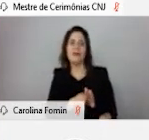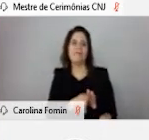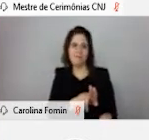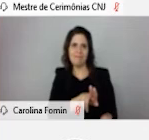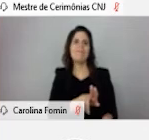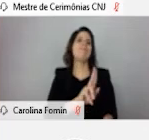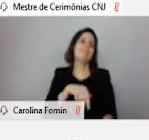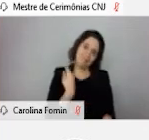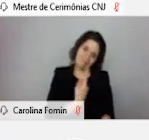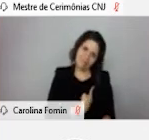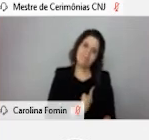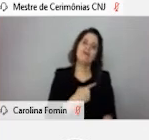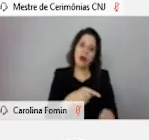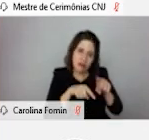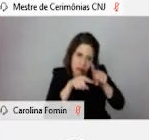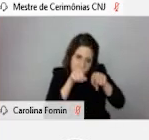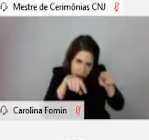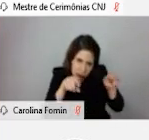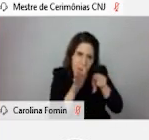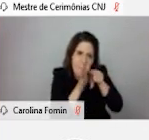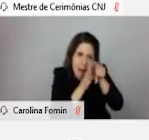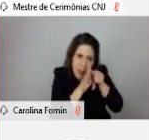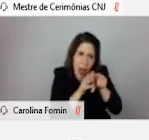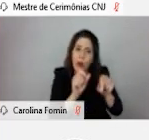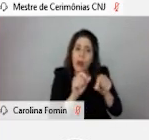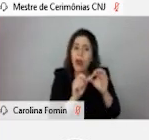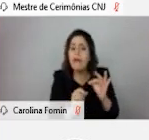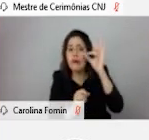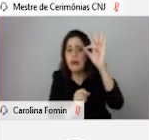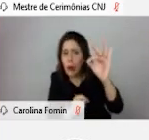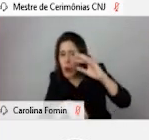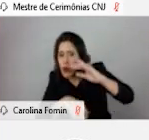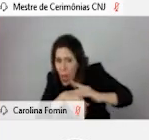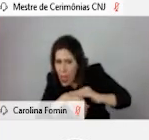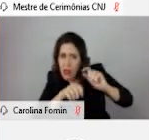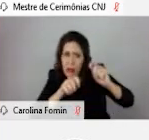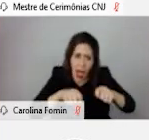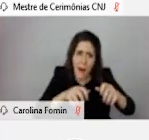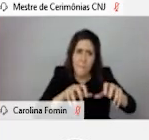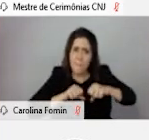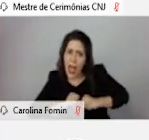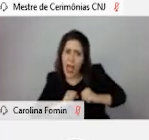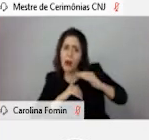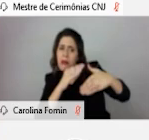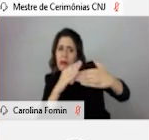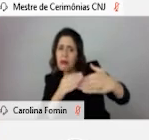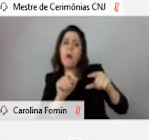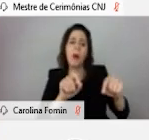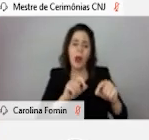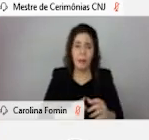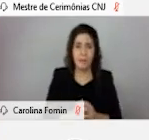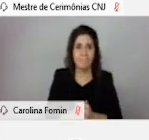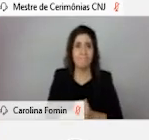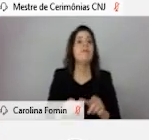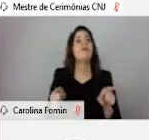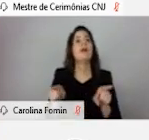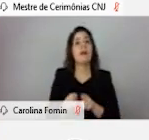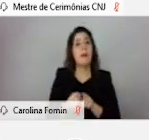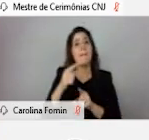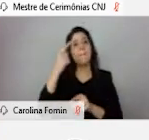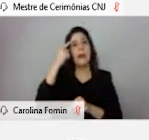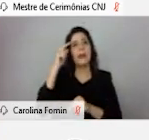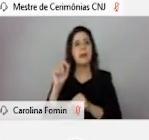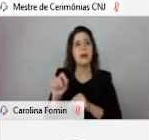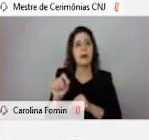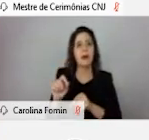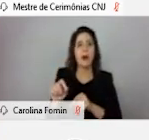de predição, de quais doenças você poderá desenvolver no futuro. Da mesma maneira, usando também esse conceito de não ter que colher exames, e sim